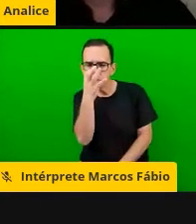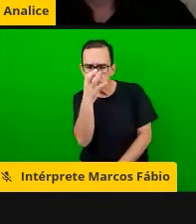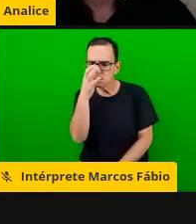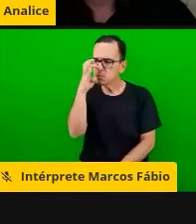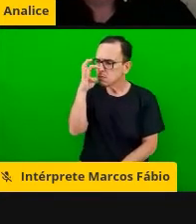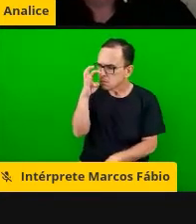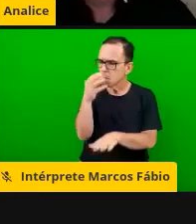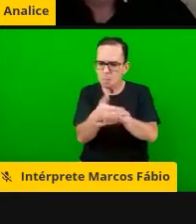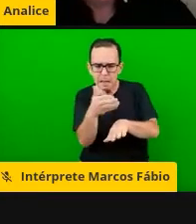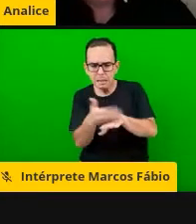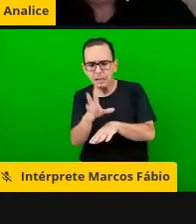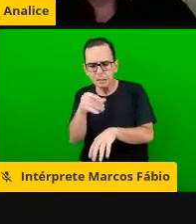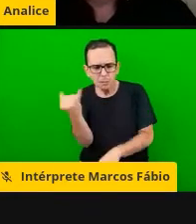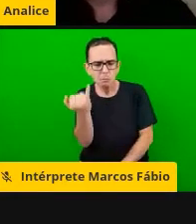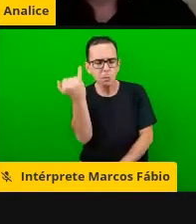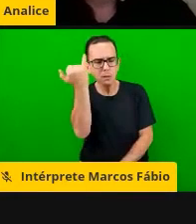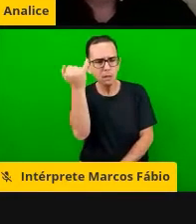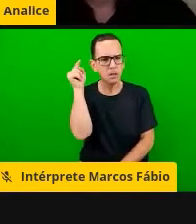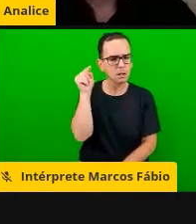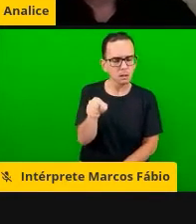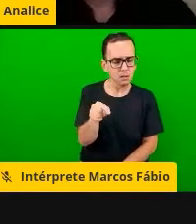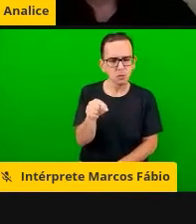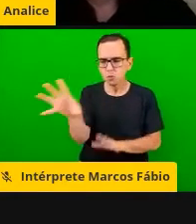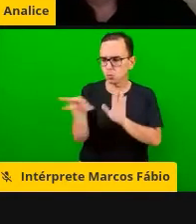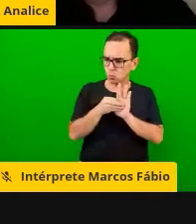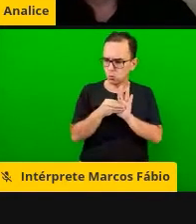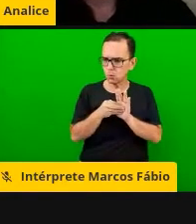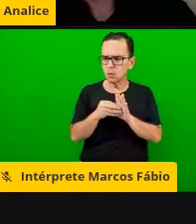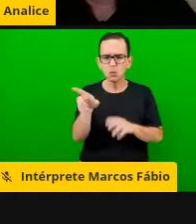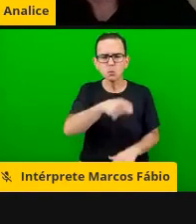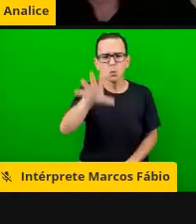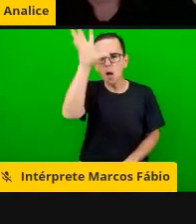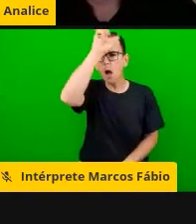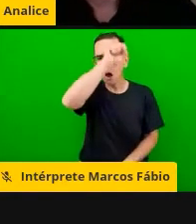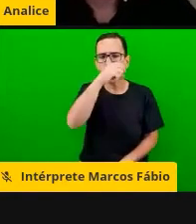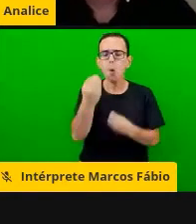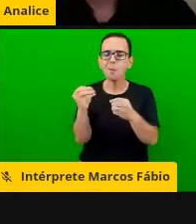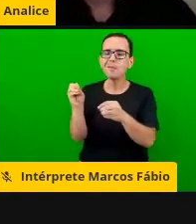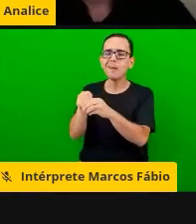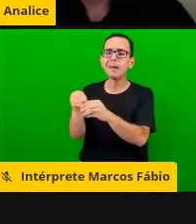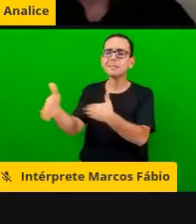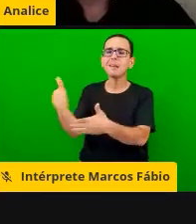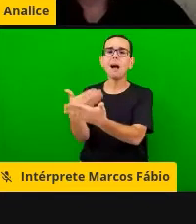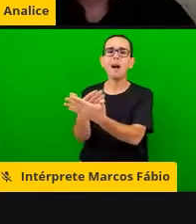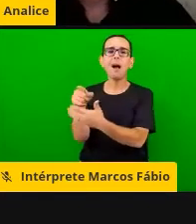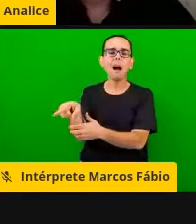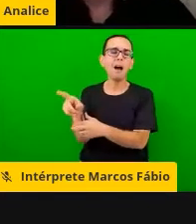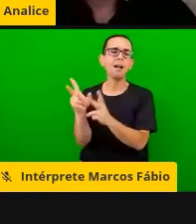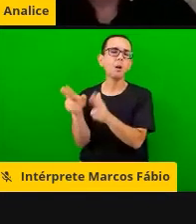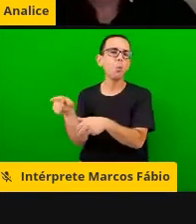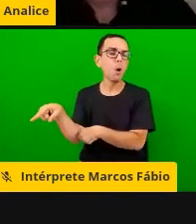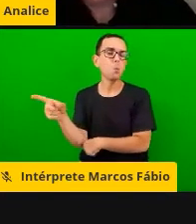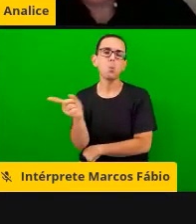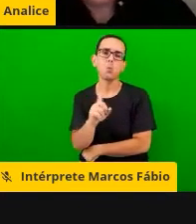de extrema importância. Eu sei que o aluno não vai aprender como aprende em sala de aula, isso é uma utopia, né? A